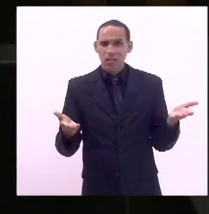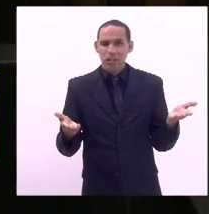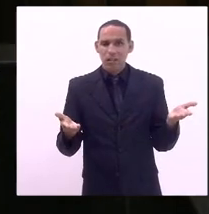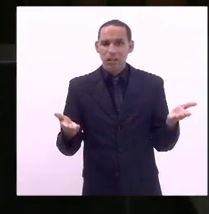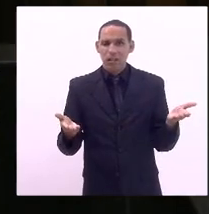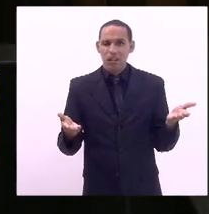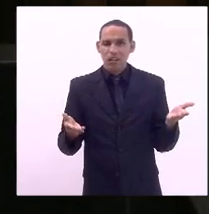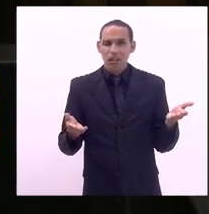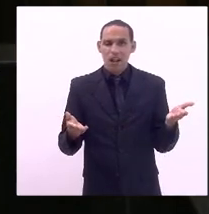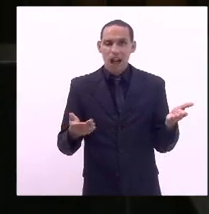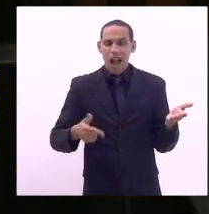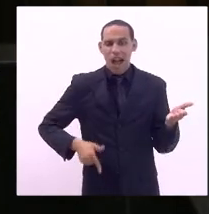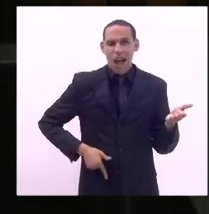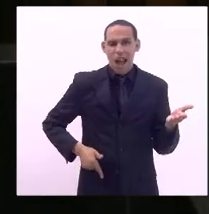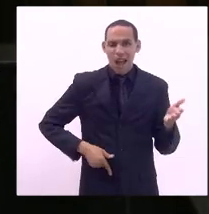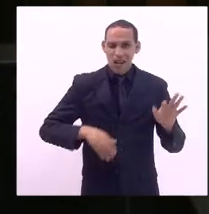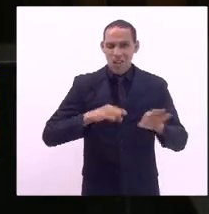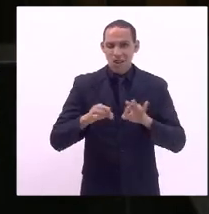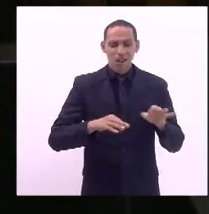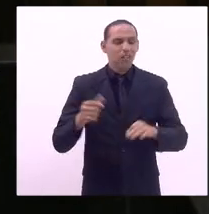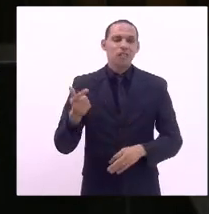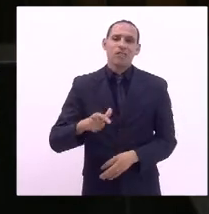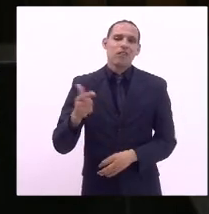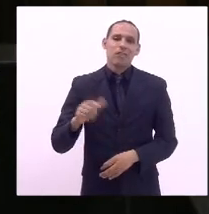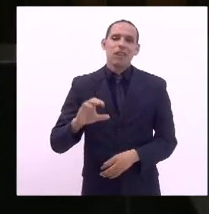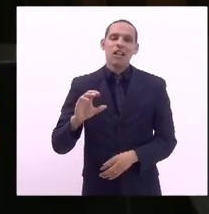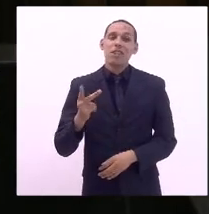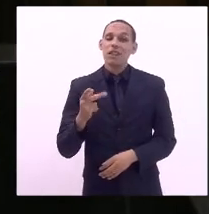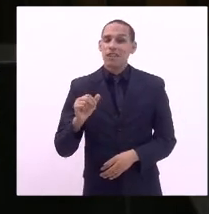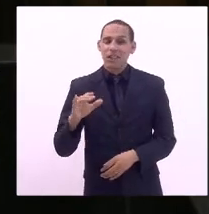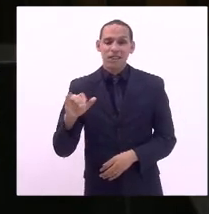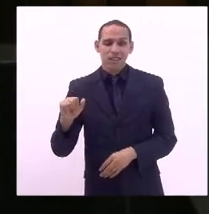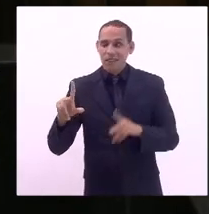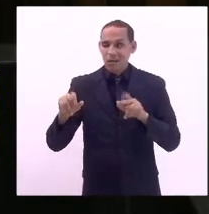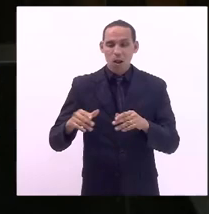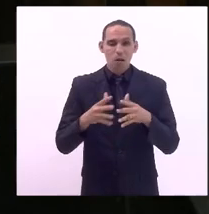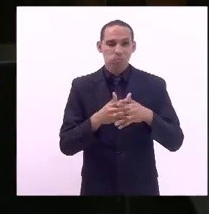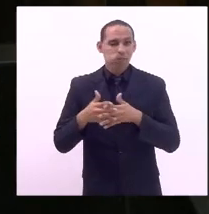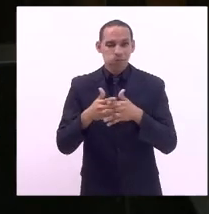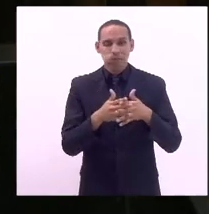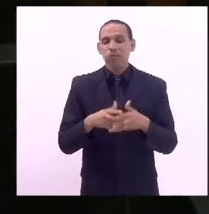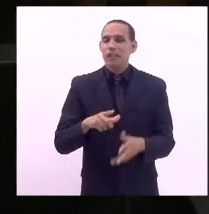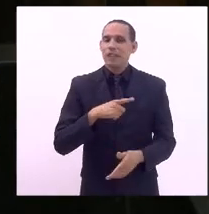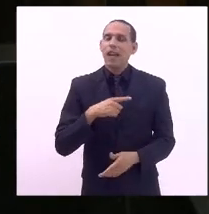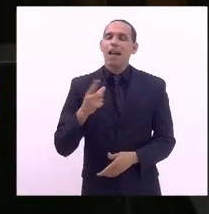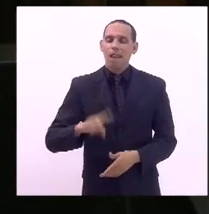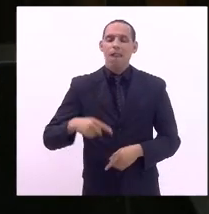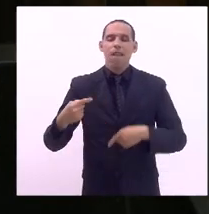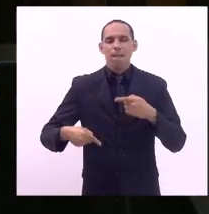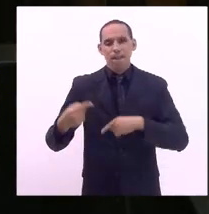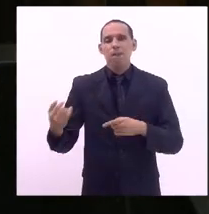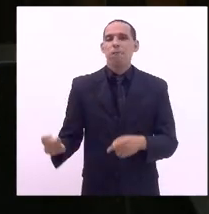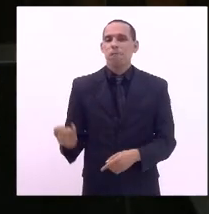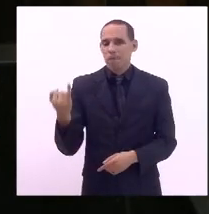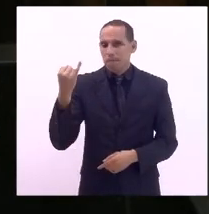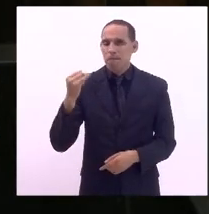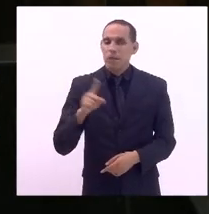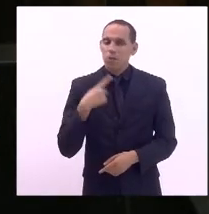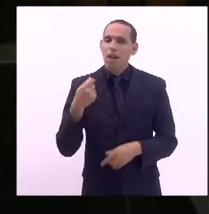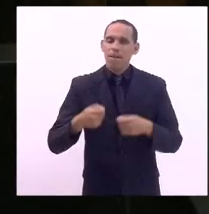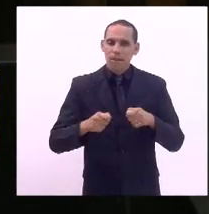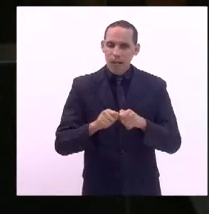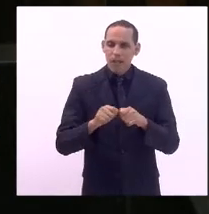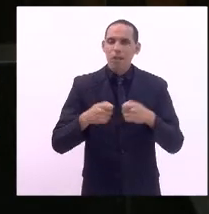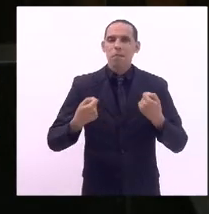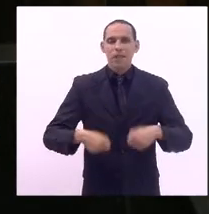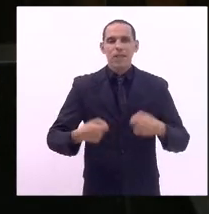de controlar uma arma, para a gente vivenciar chacinas como a que se vive nos Estados Unidos, esse é um debate necessário que a gente tem que fazer, porque